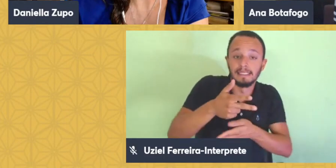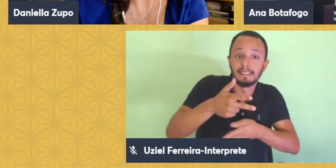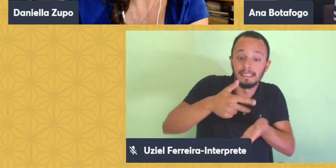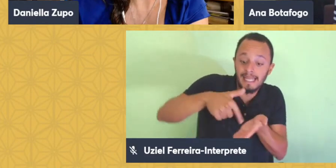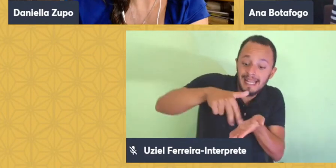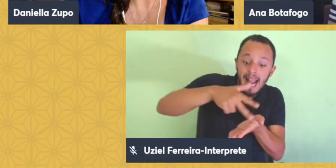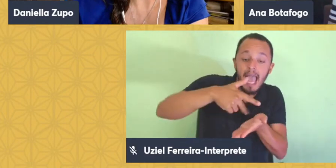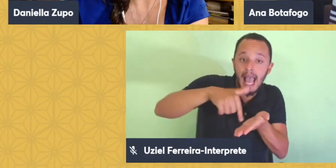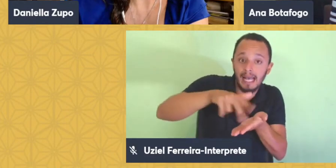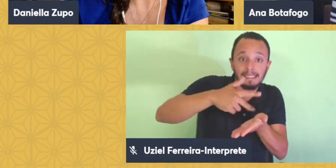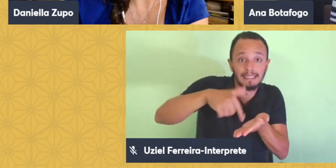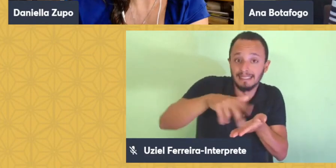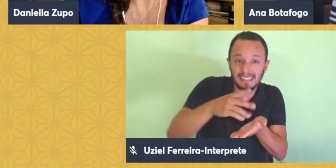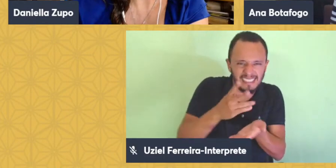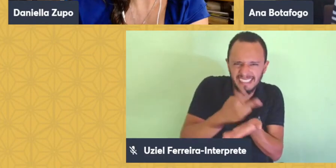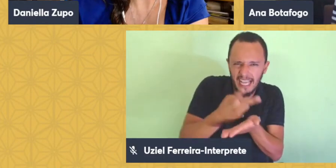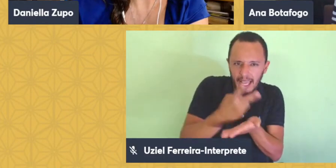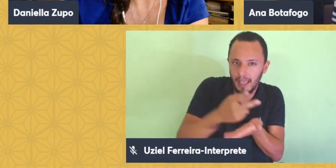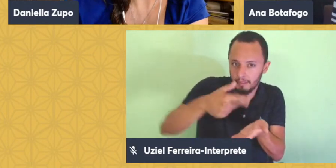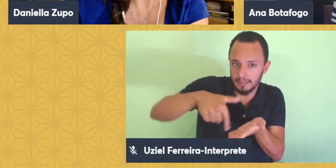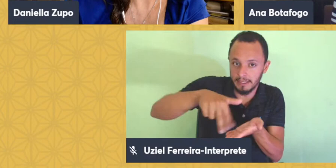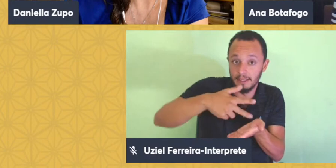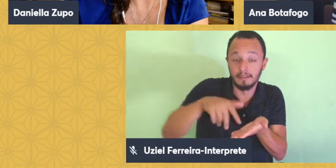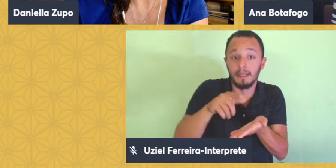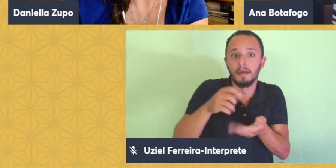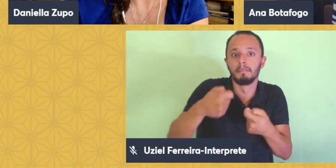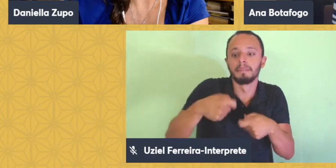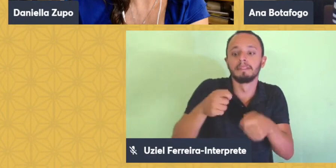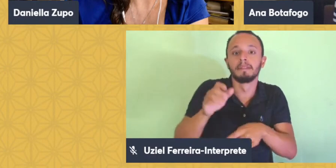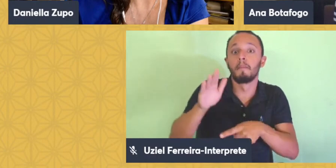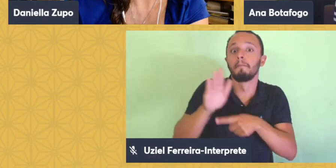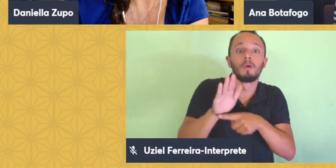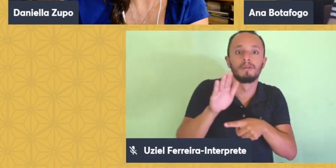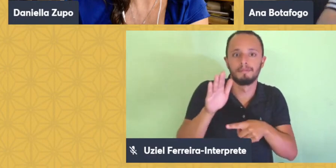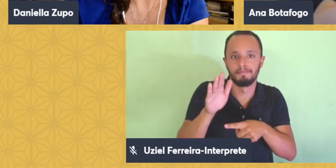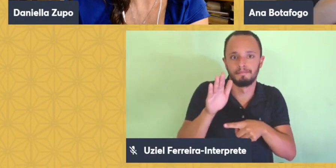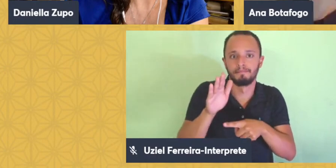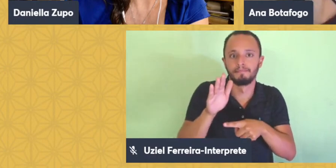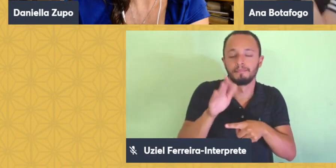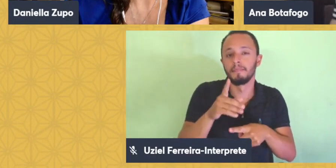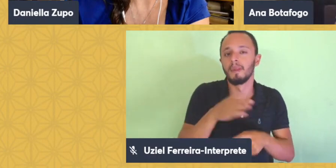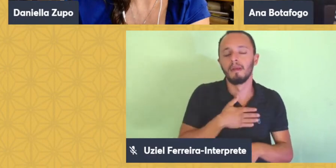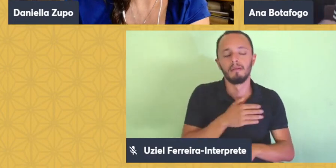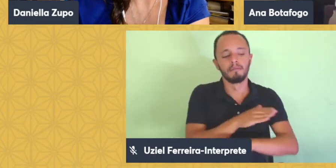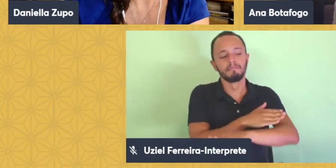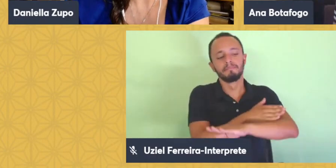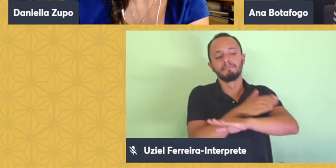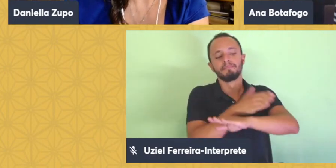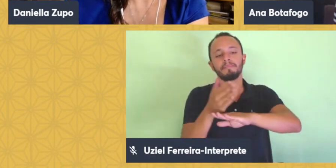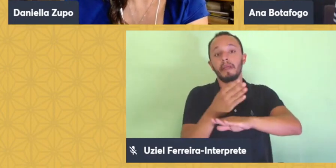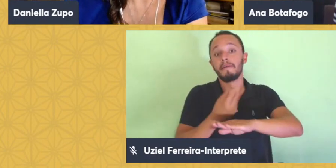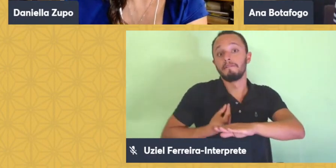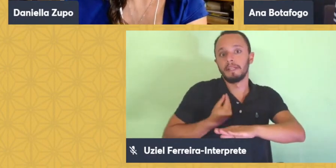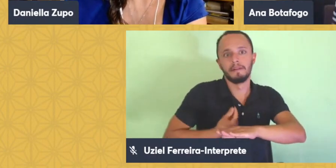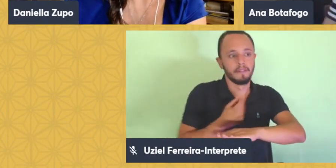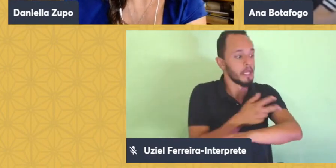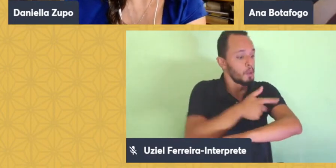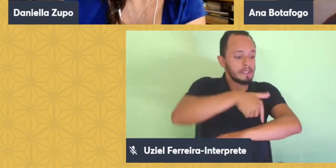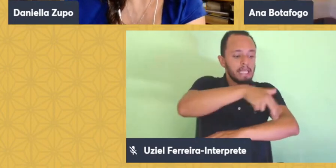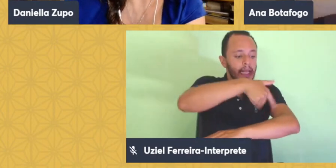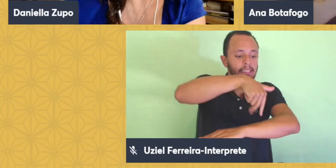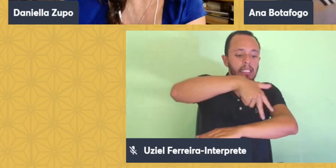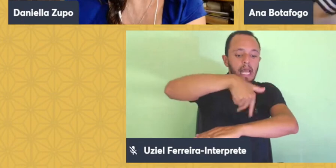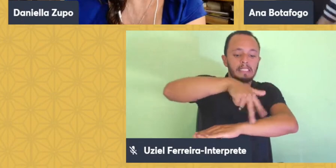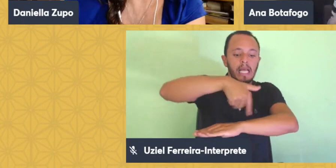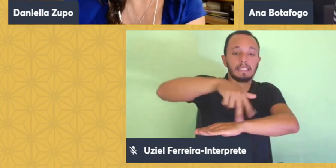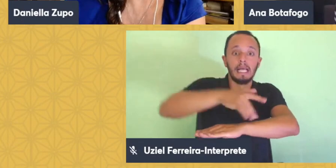proteger e pé eu tinha uma época que eu não tava todas as semanas da minha vida durante um ano eu dançava e dançava na